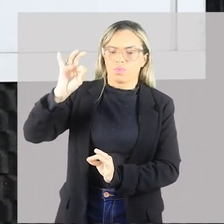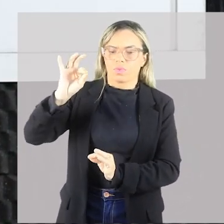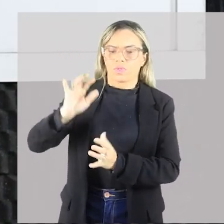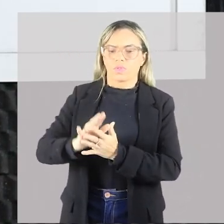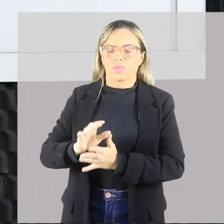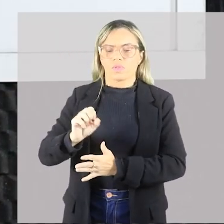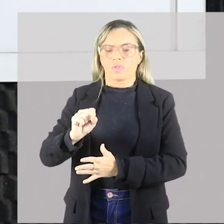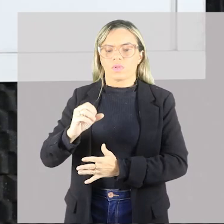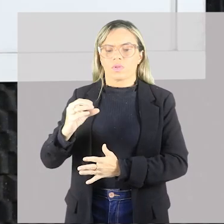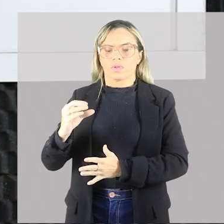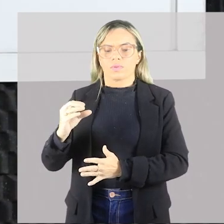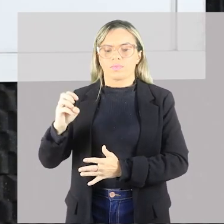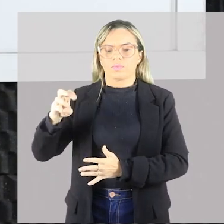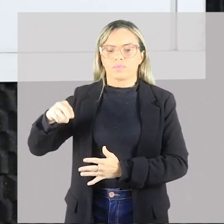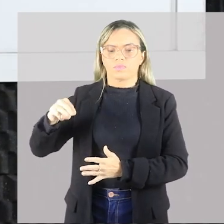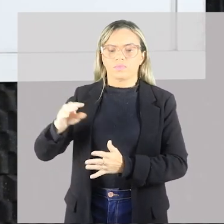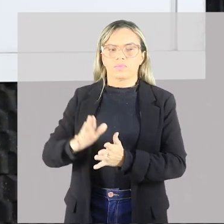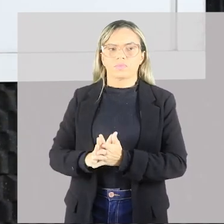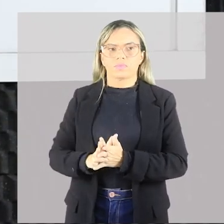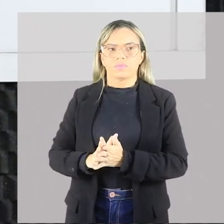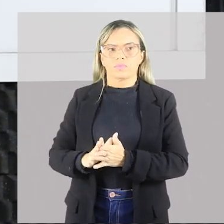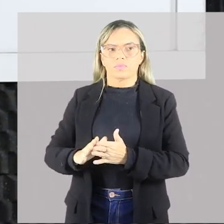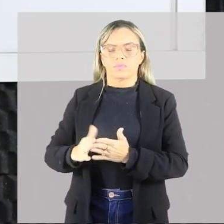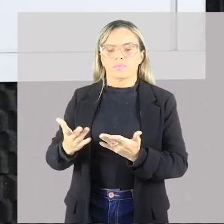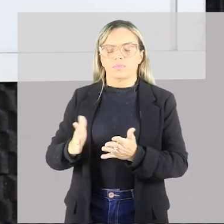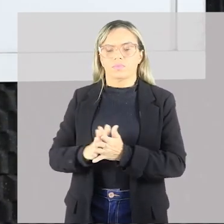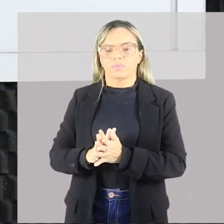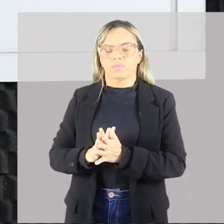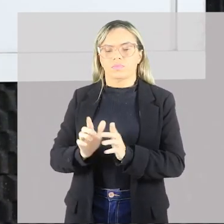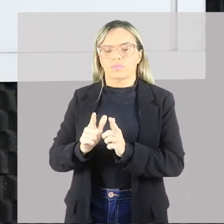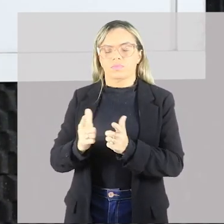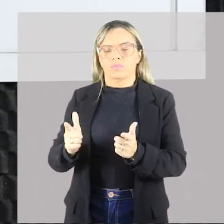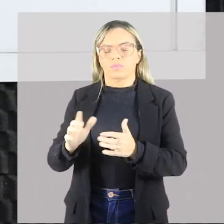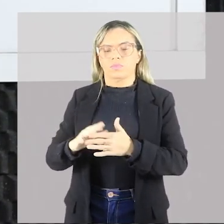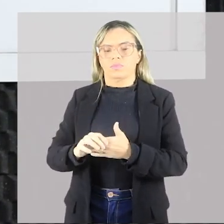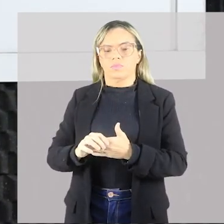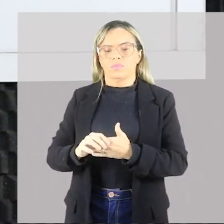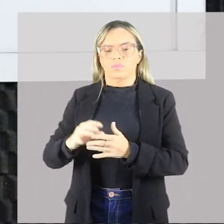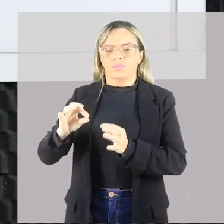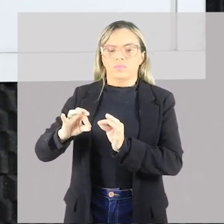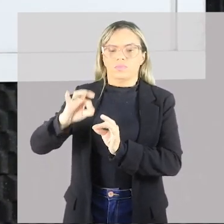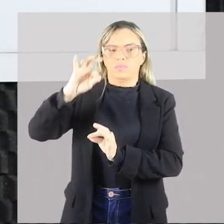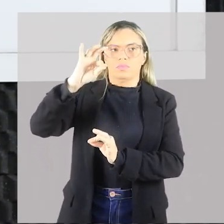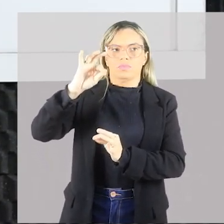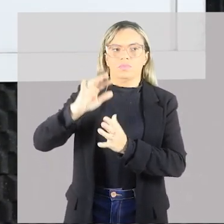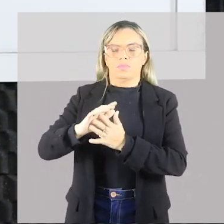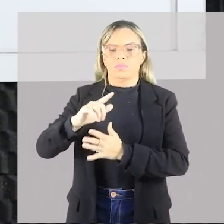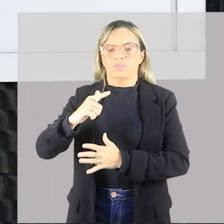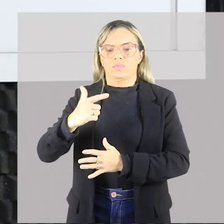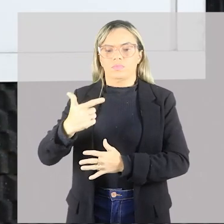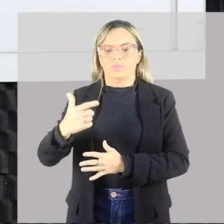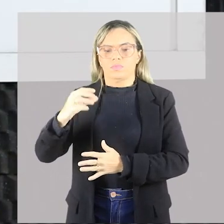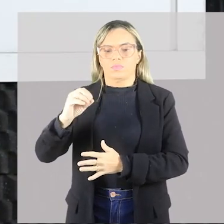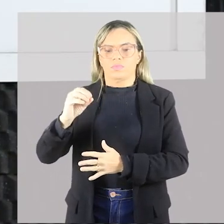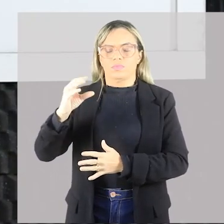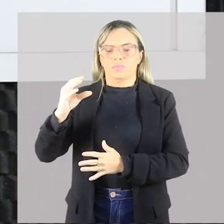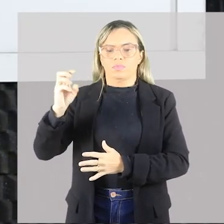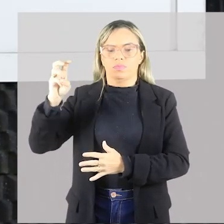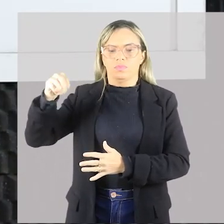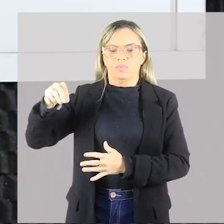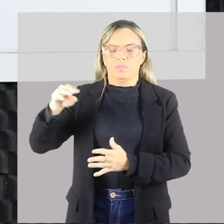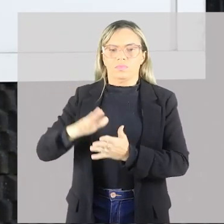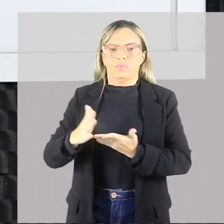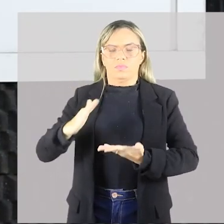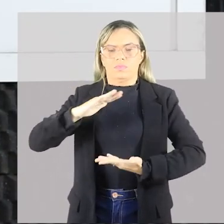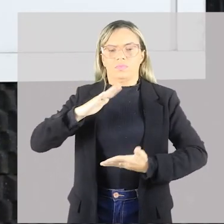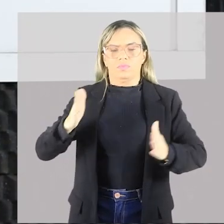centímetros. Aqui nós temos a largura de 20 centímetros. É um paralelepípedo. E aí, turma, o seguinte, isso é uma